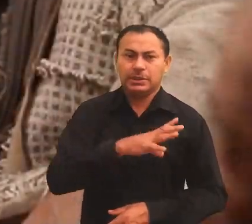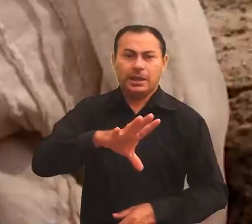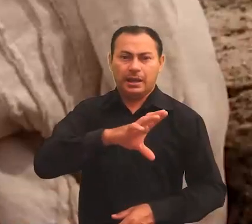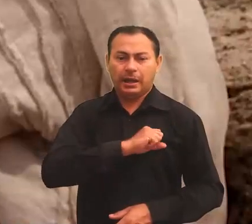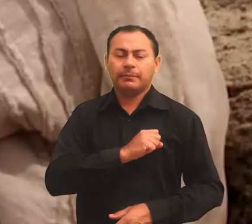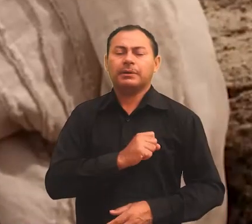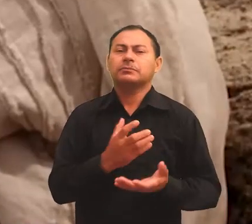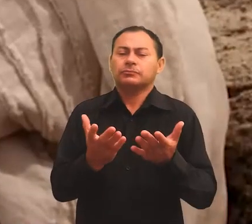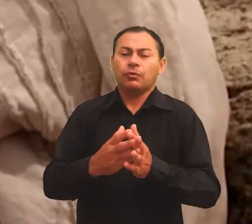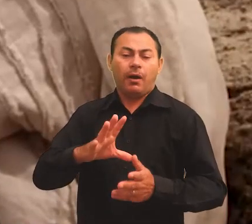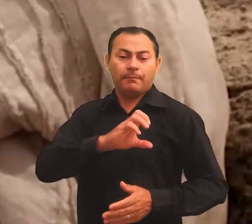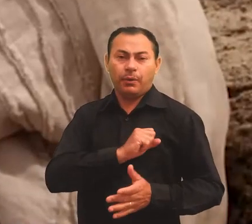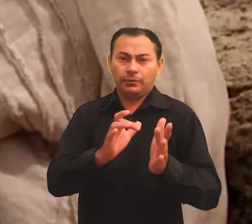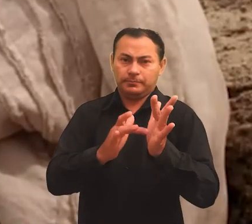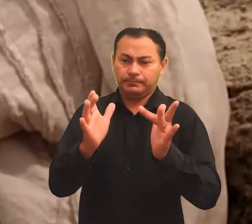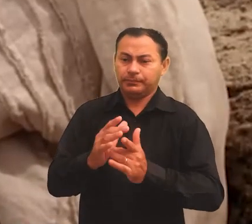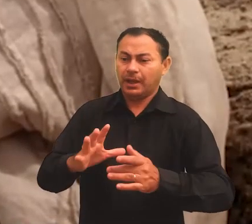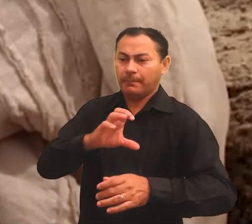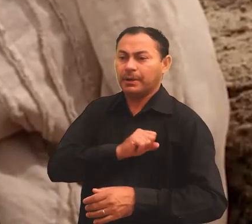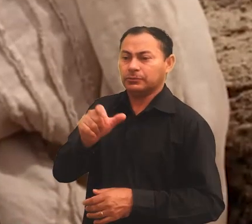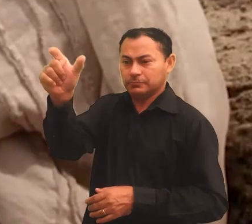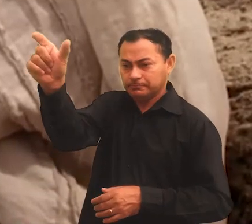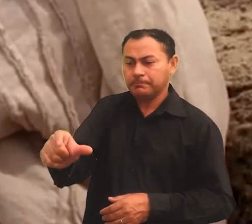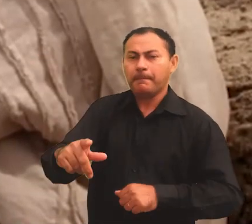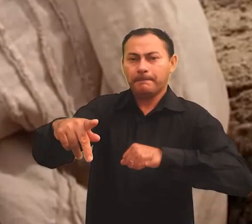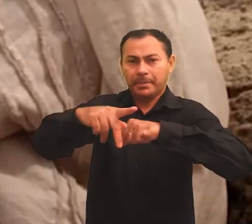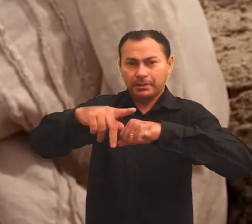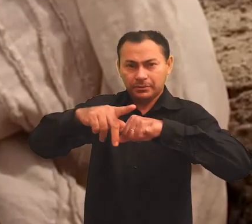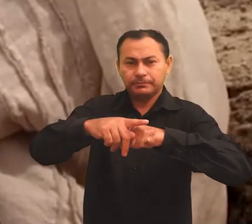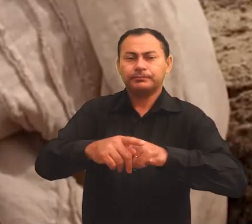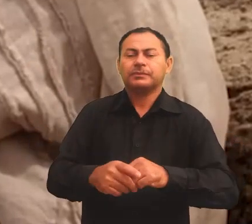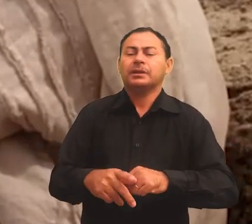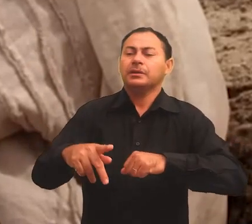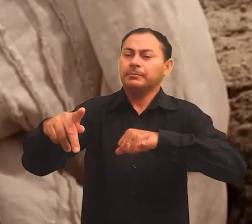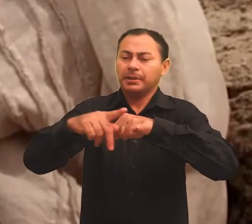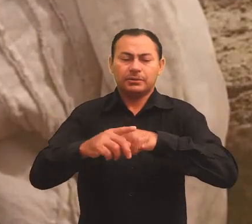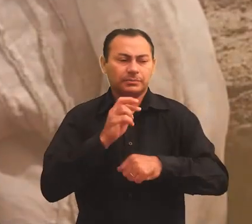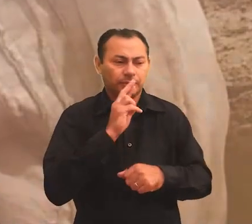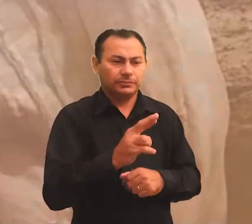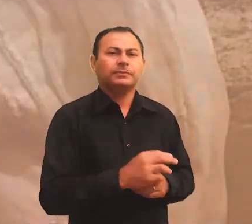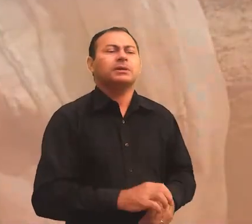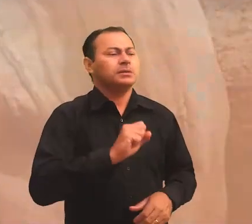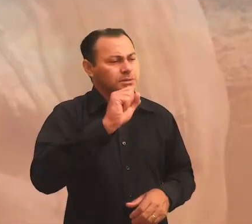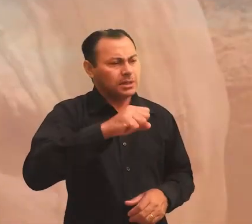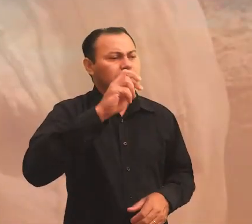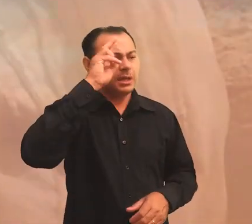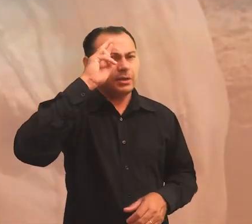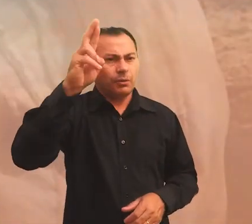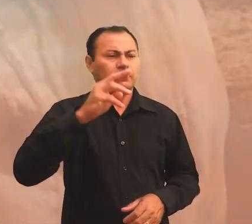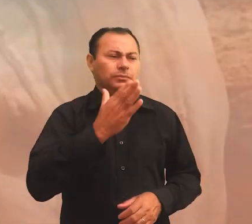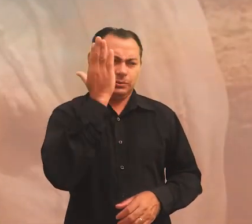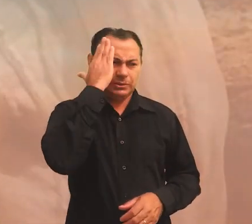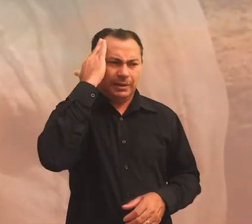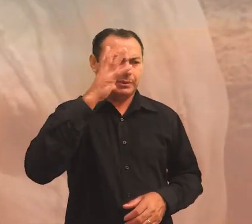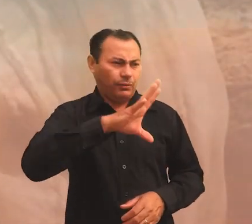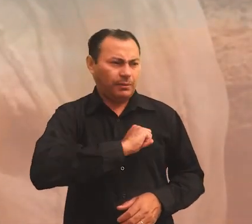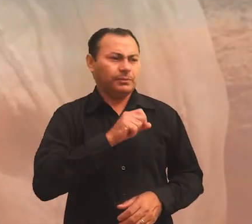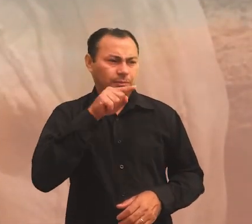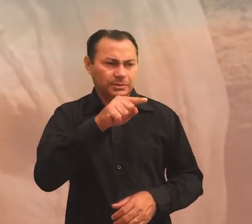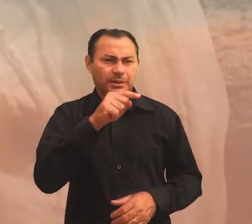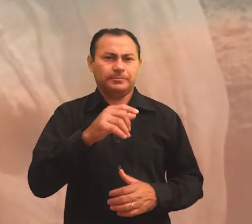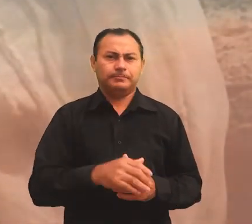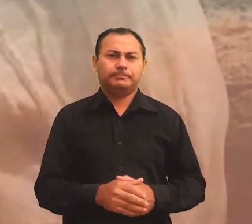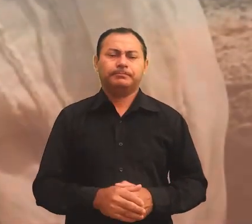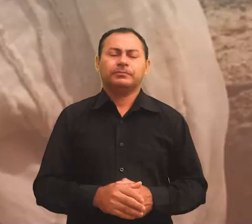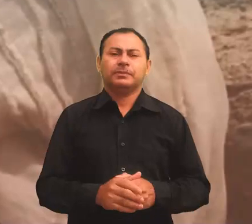O tipo de amor que Jesus estava amando Pedro. E Pedro respondeu: sim, Senhor, tu sabes que te